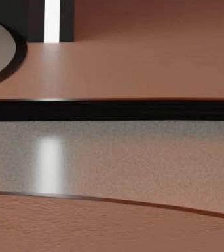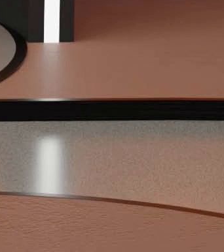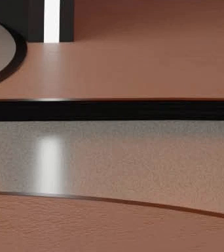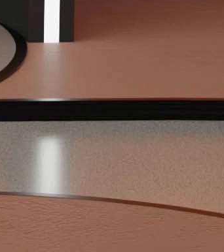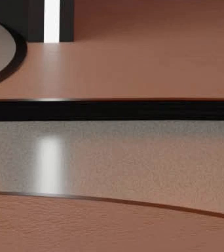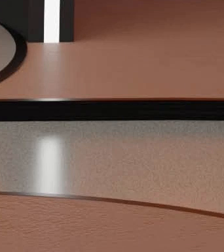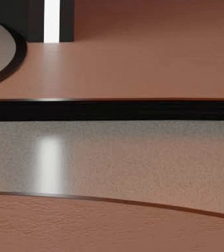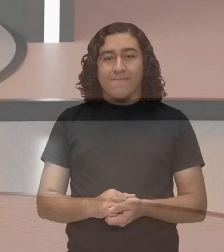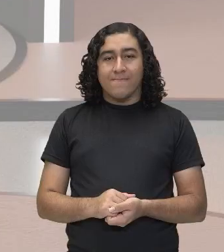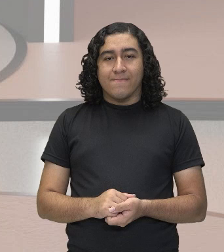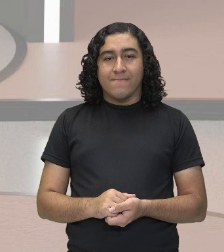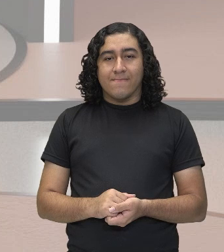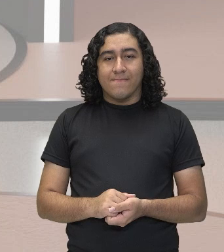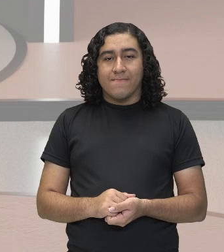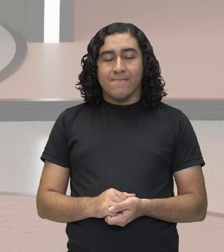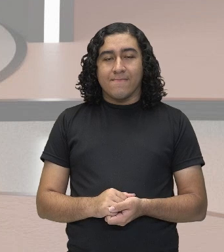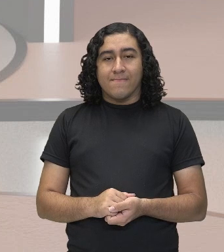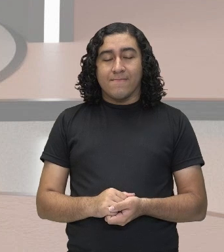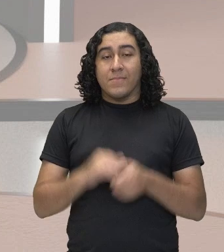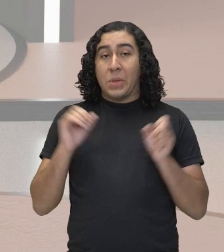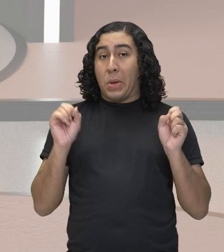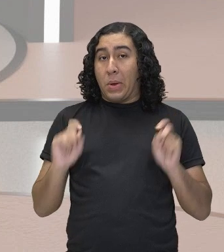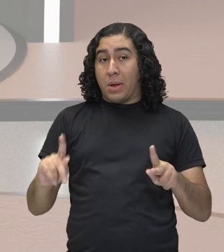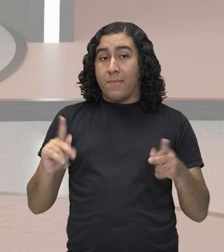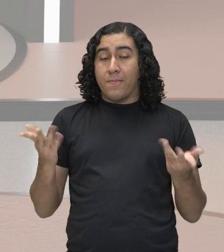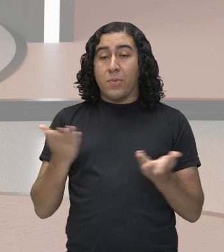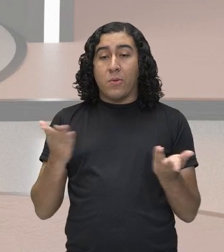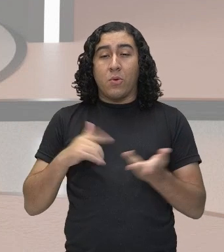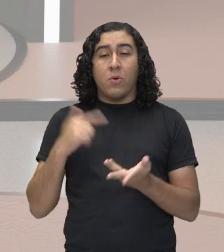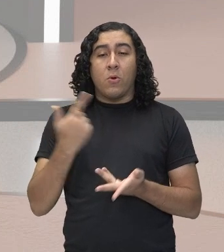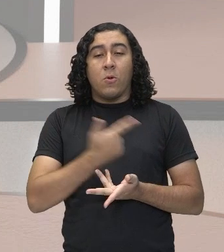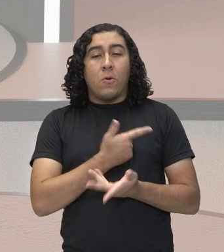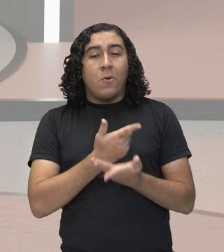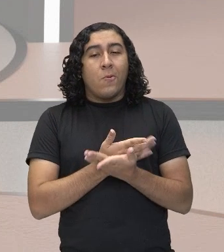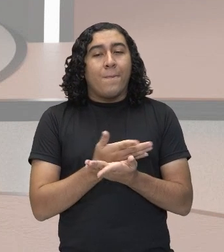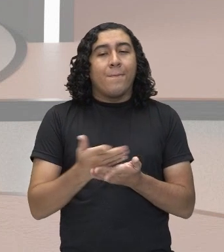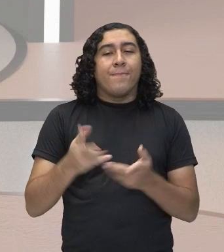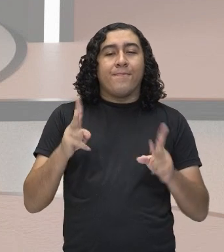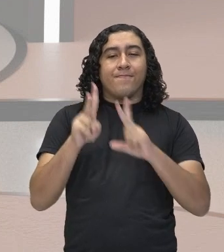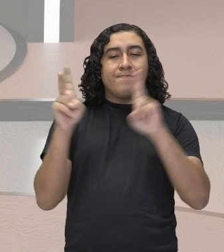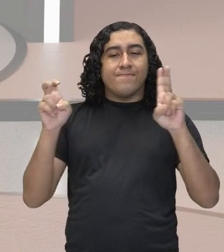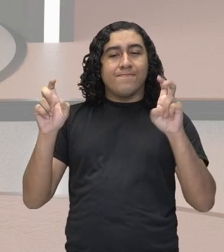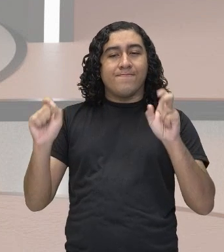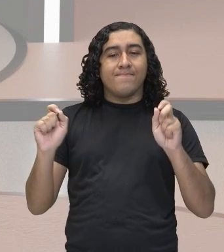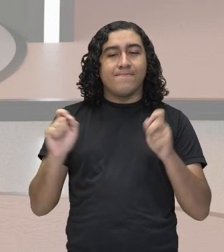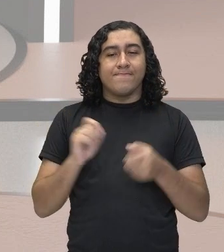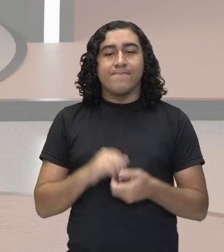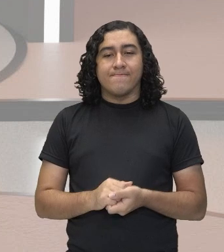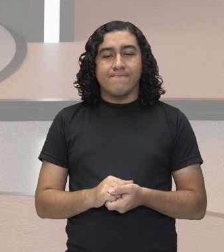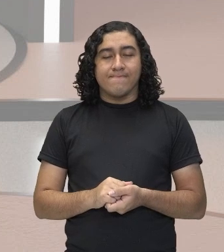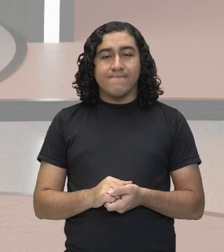Muito bem, pessoal, hoje nós estamos aqui, né, para falarmos um pouco sobre o pensamento